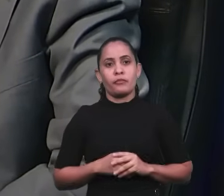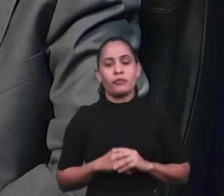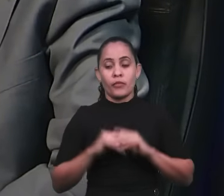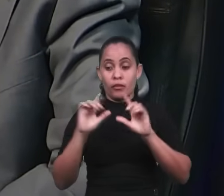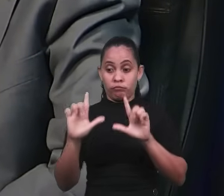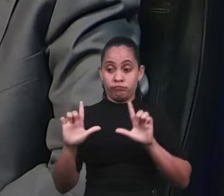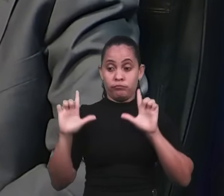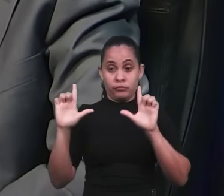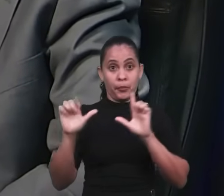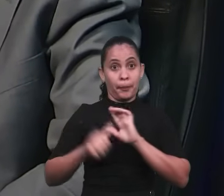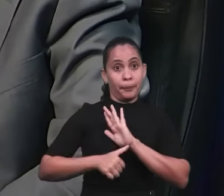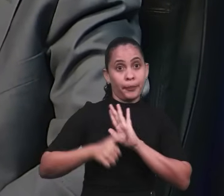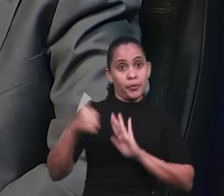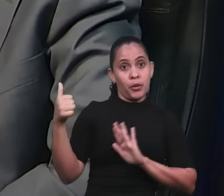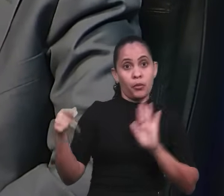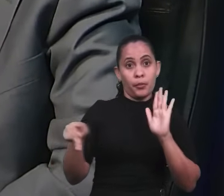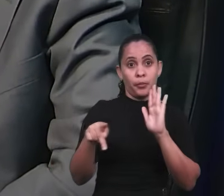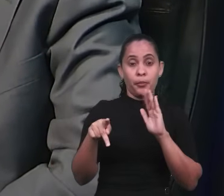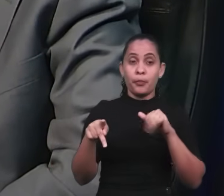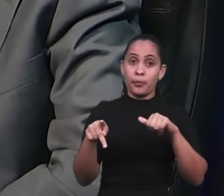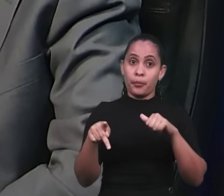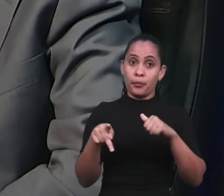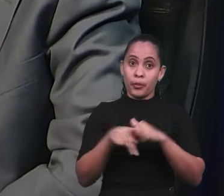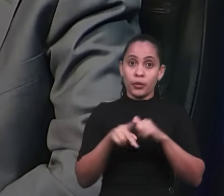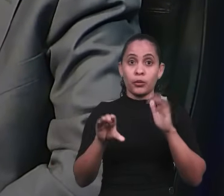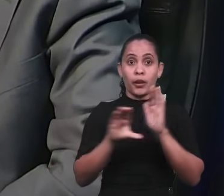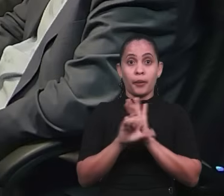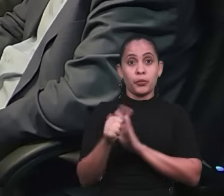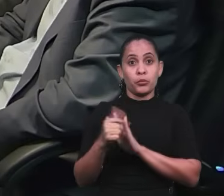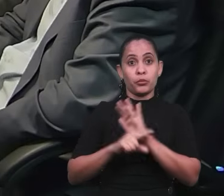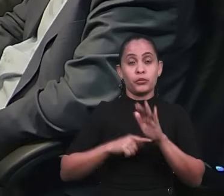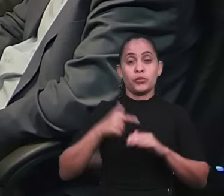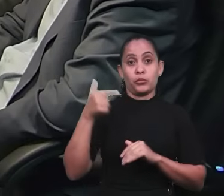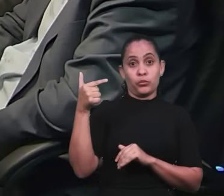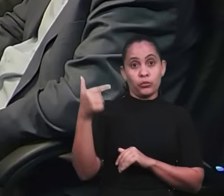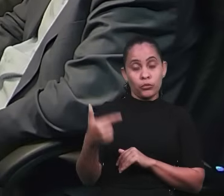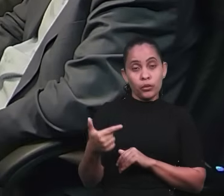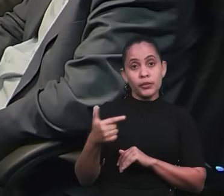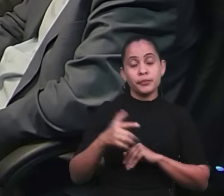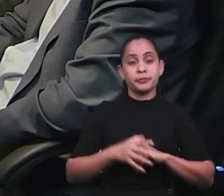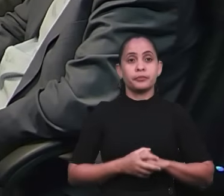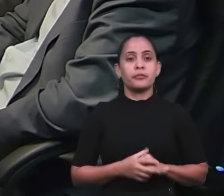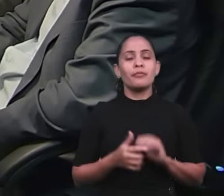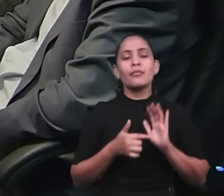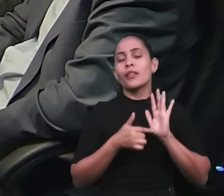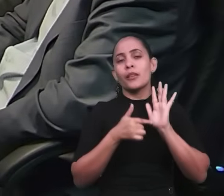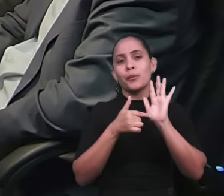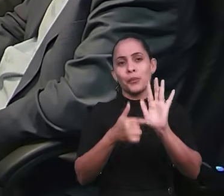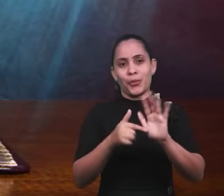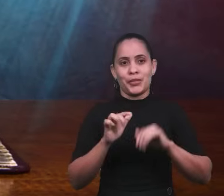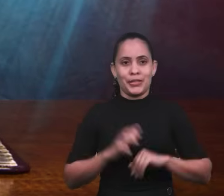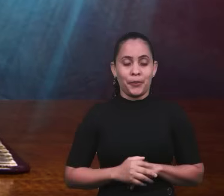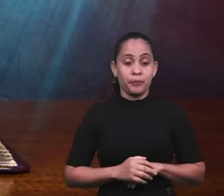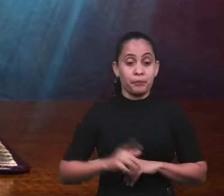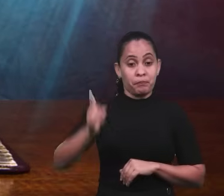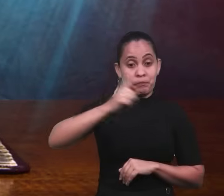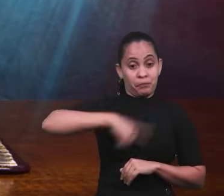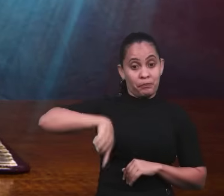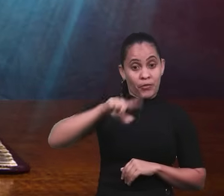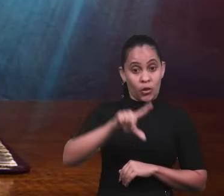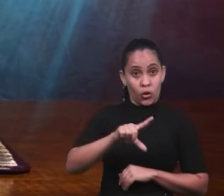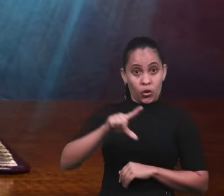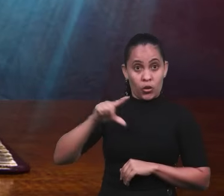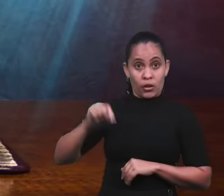está em 1 Pedro, capítulo 1, versículo 2, e diz assim: eleitos